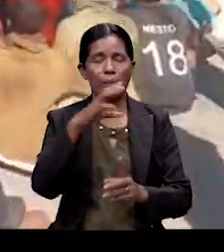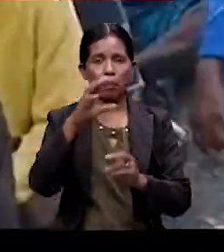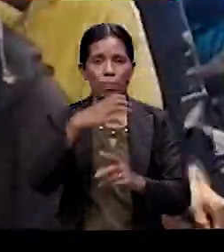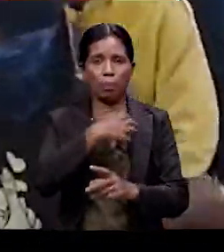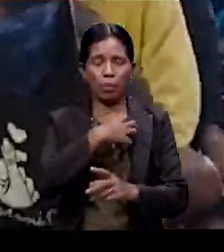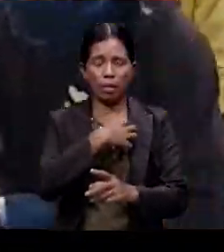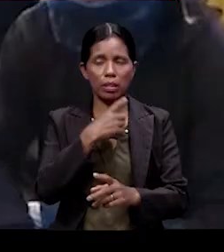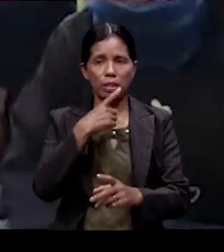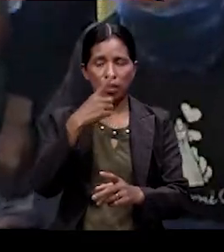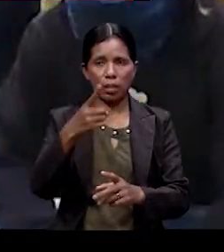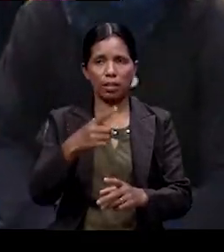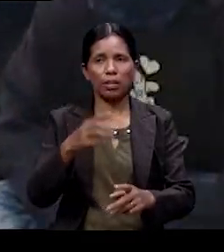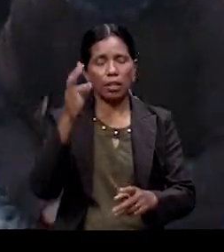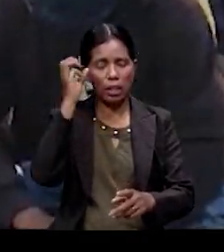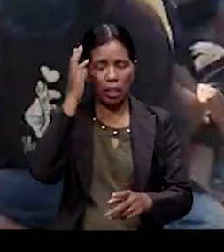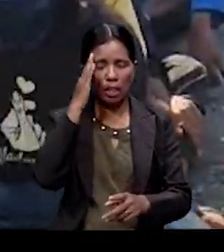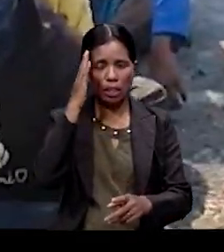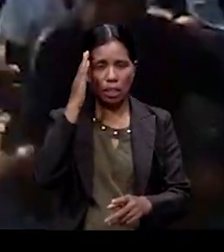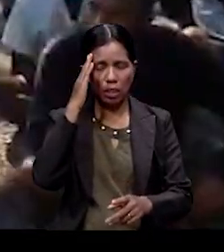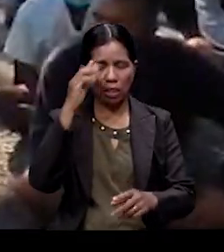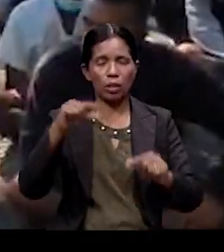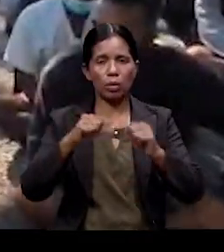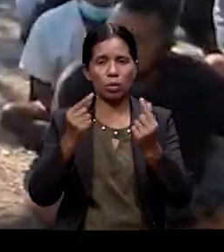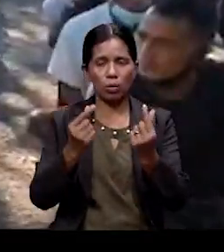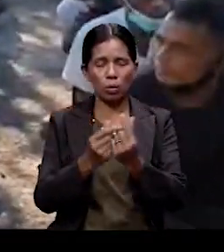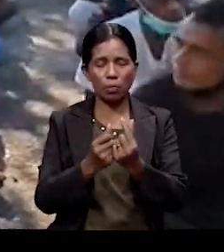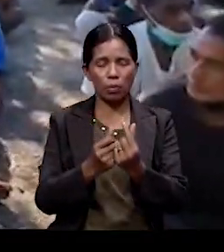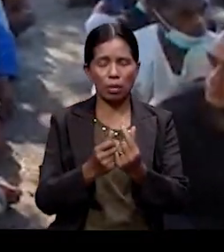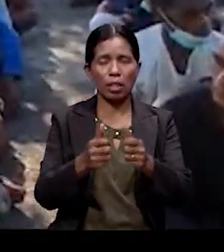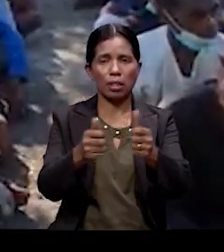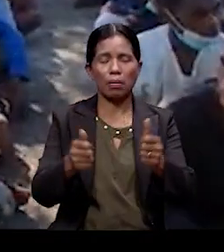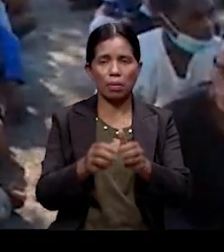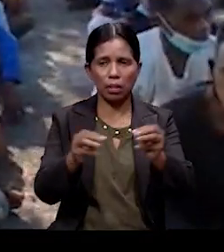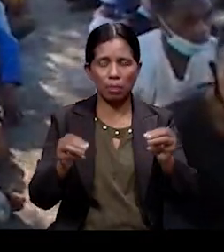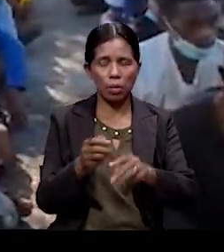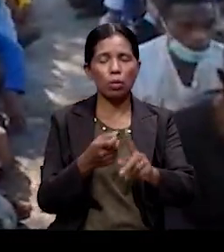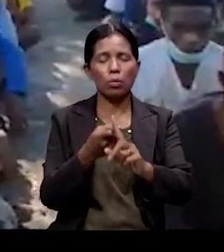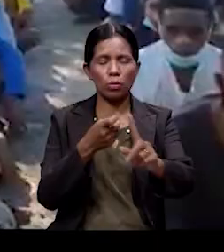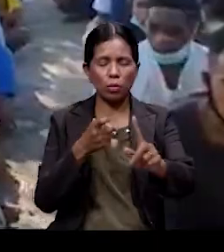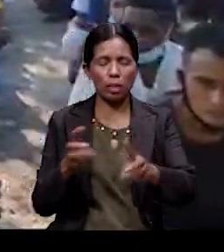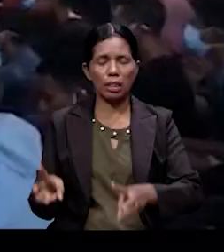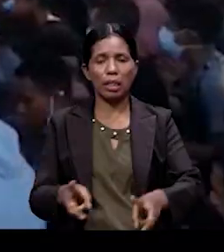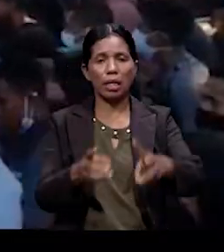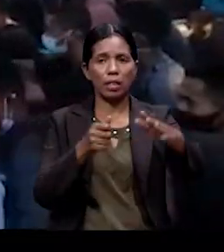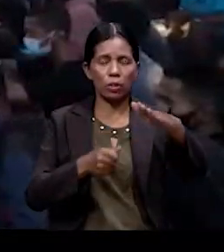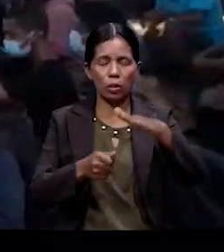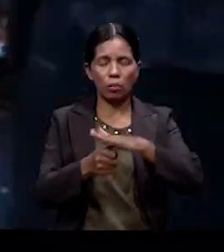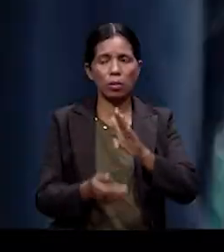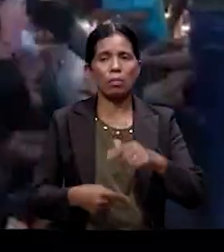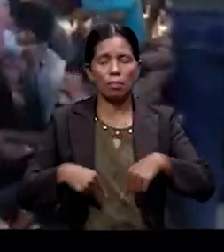Sira né, desconfia envolve a grupo arte marciais no li husidalan ilegal ba território Indonésia hodi hasa